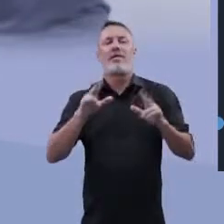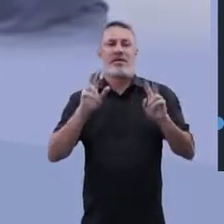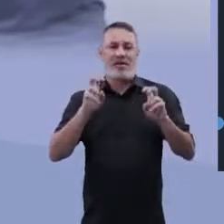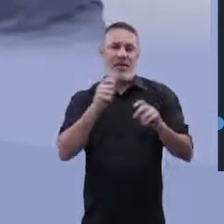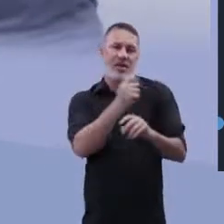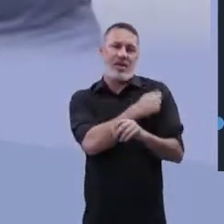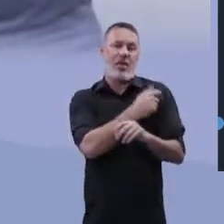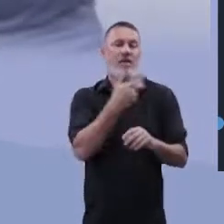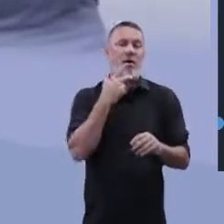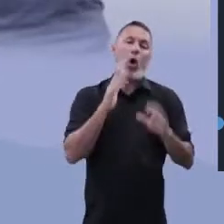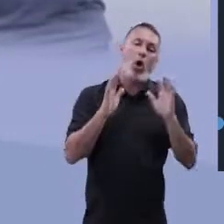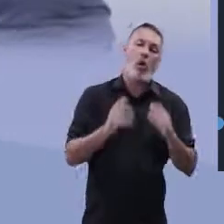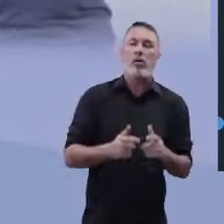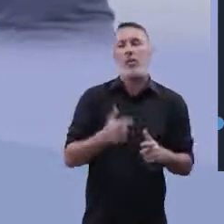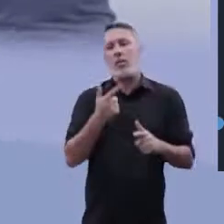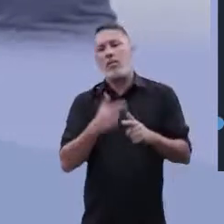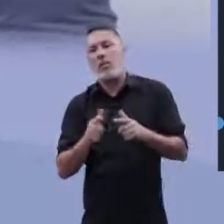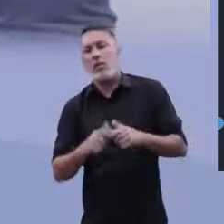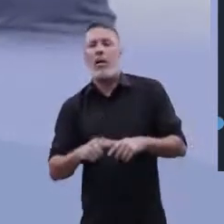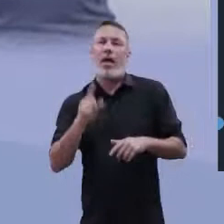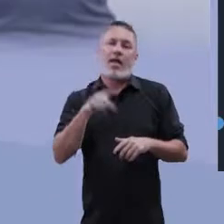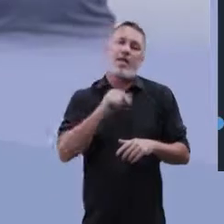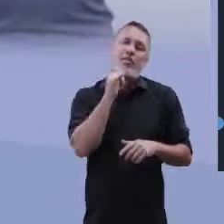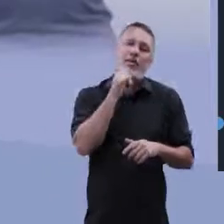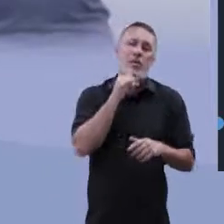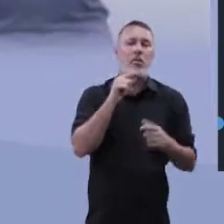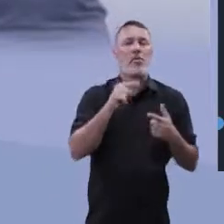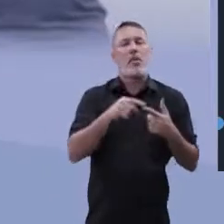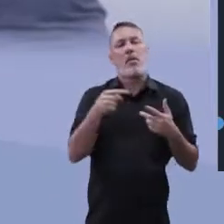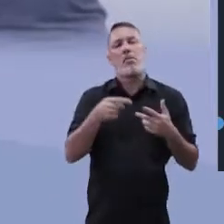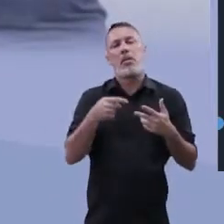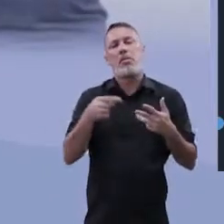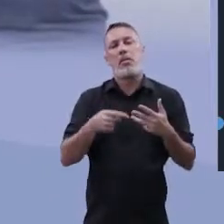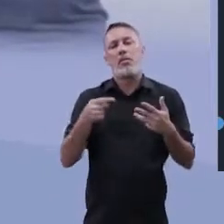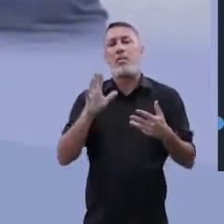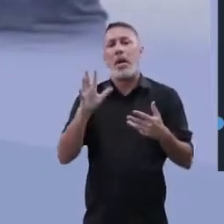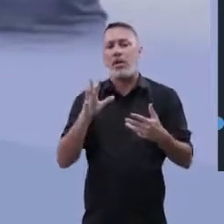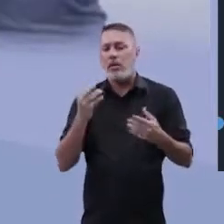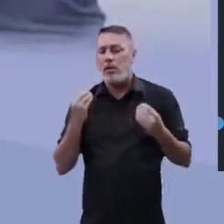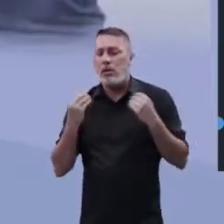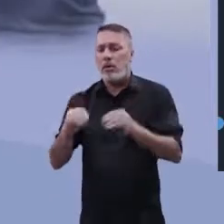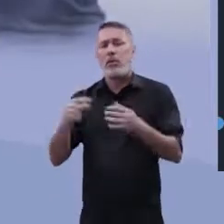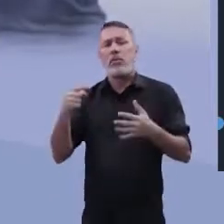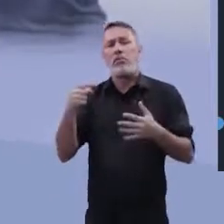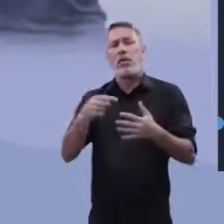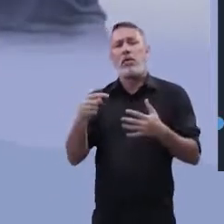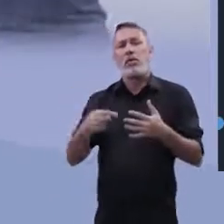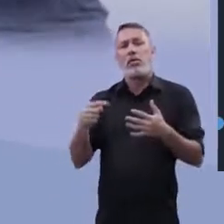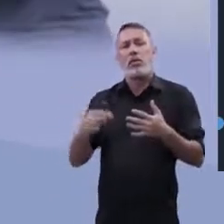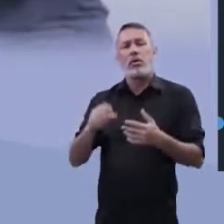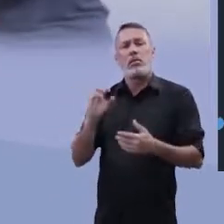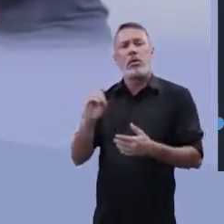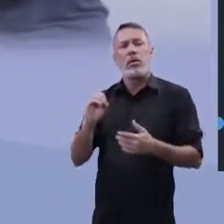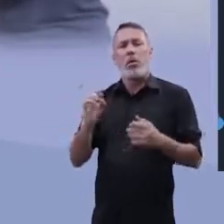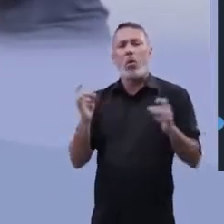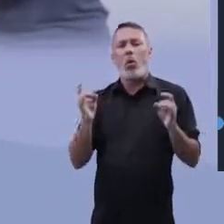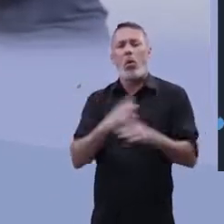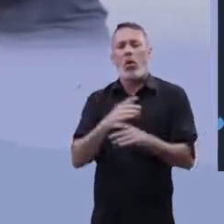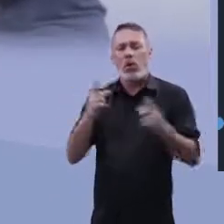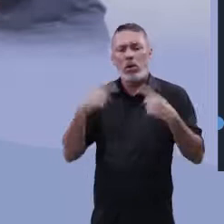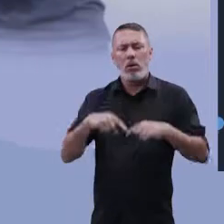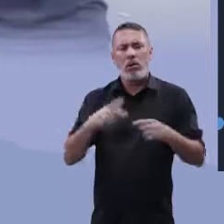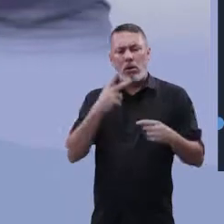a problemática para A é Y e Z, mas não joga o Y e Z nem no desenvolvimento e nem na